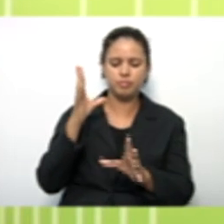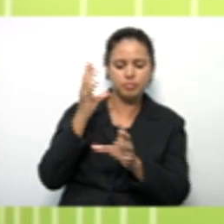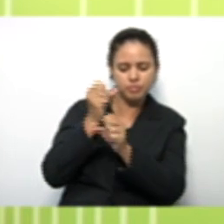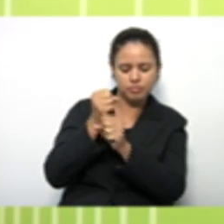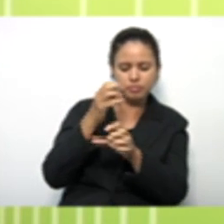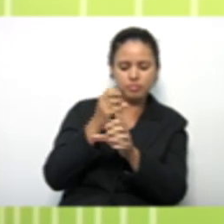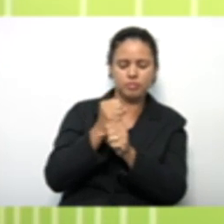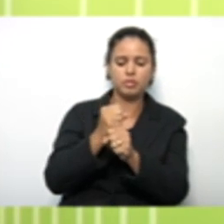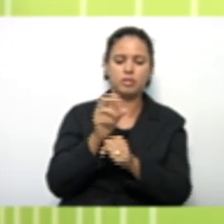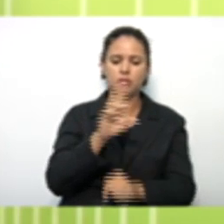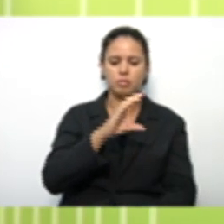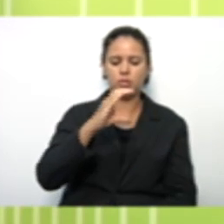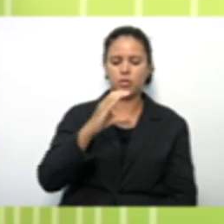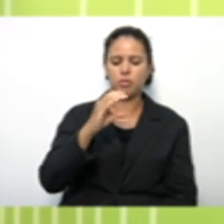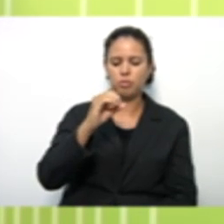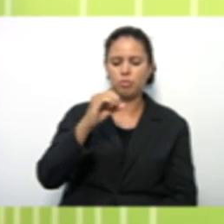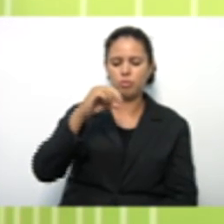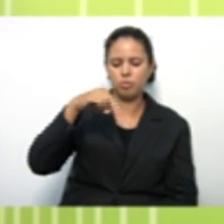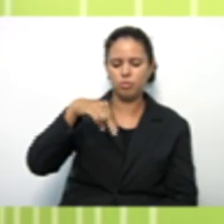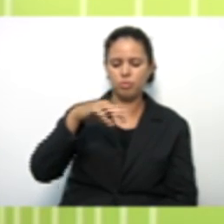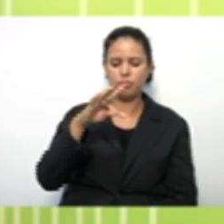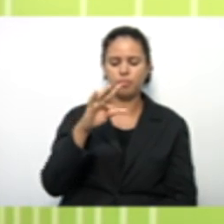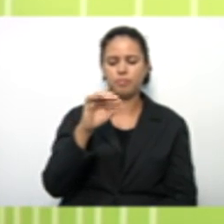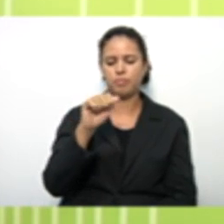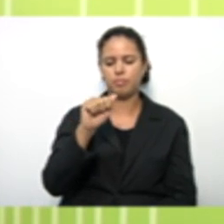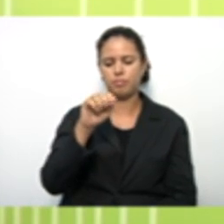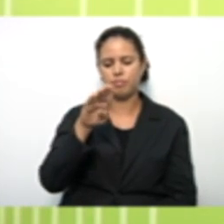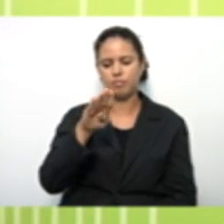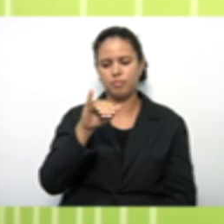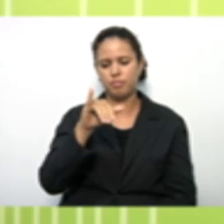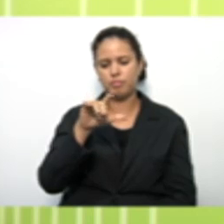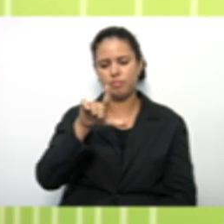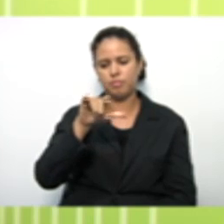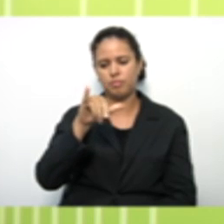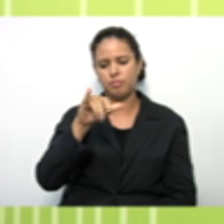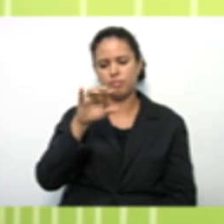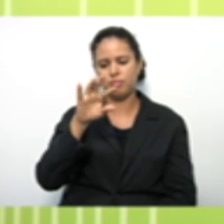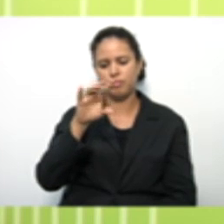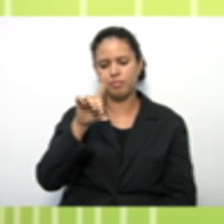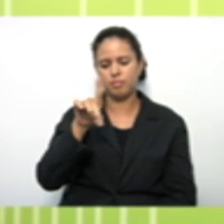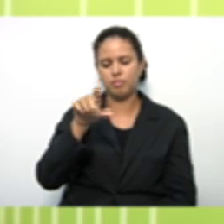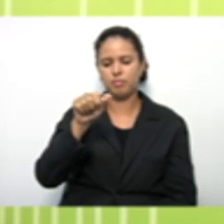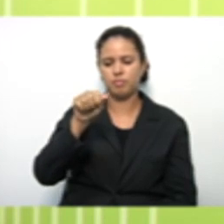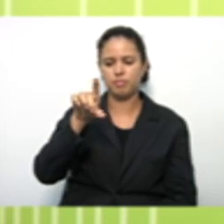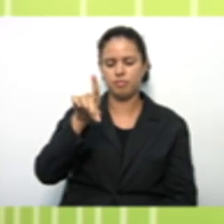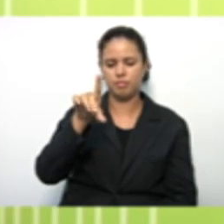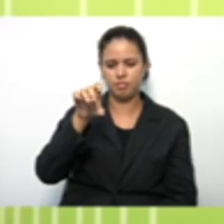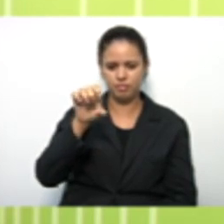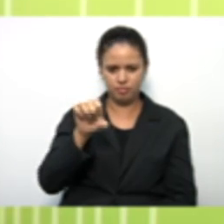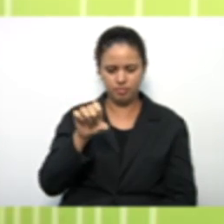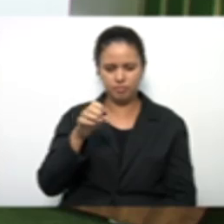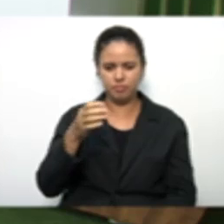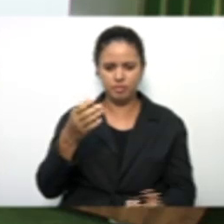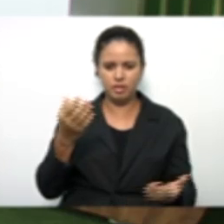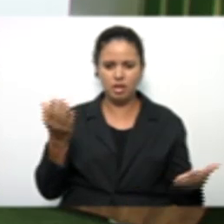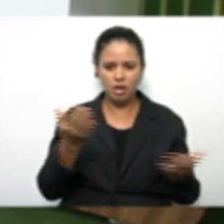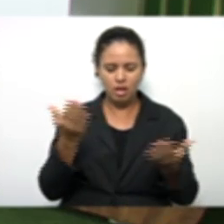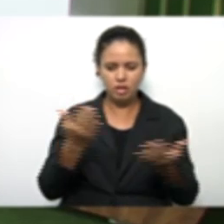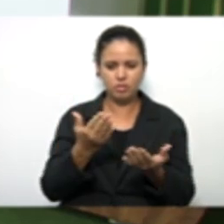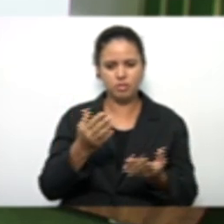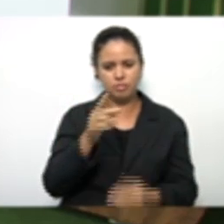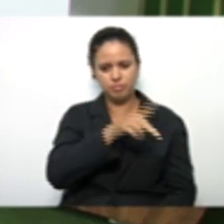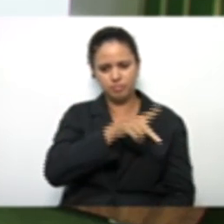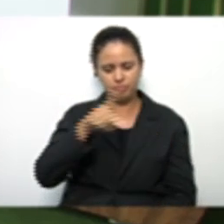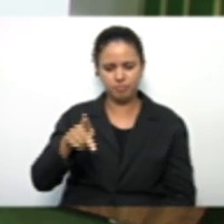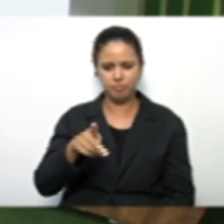Empresas Cooperativistas. Essa que vos fala aqui é a professora Fernanda Amaral, estará conosco também o professor